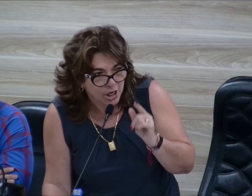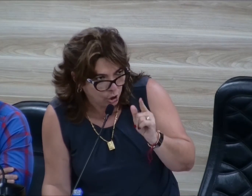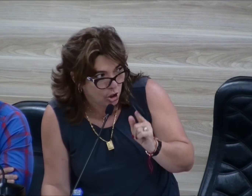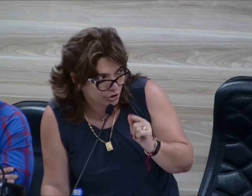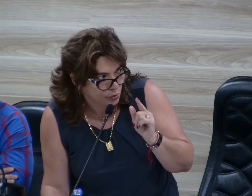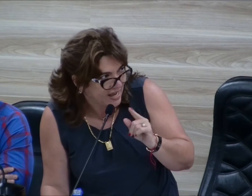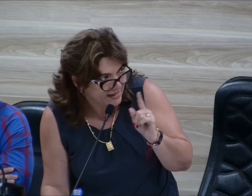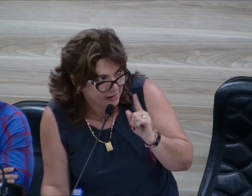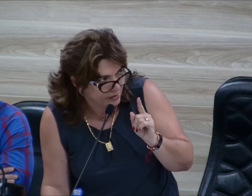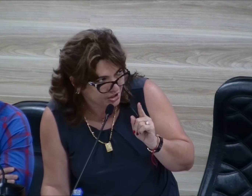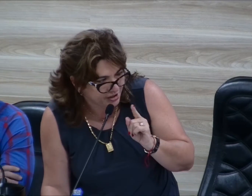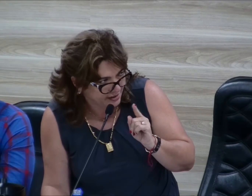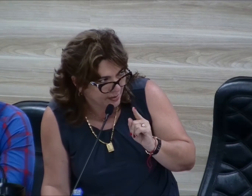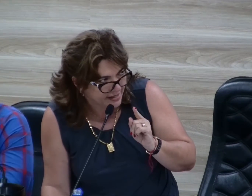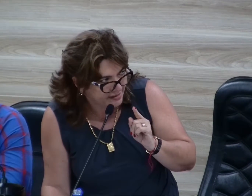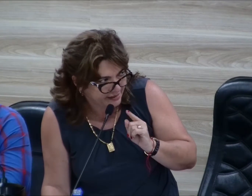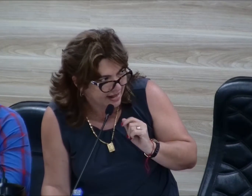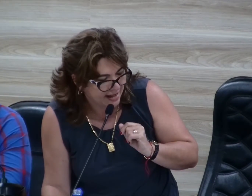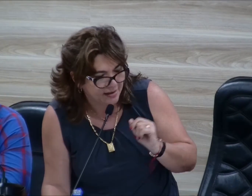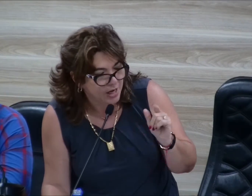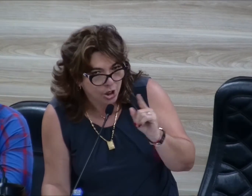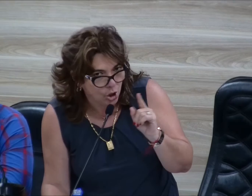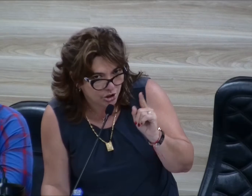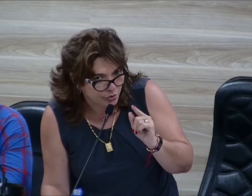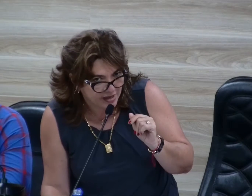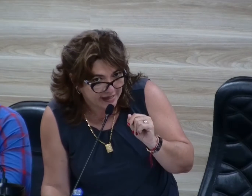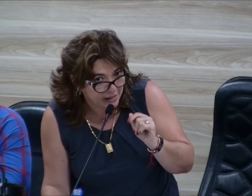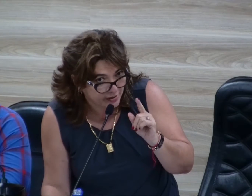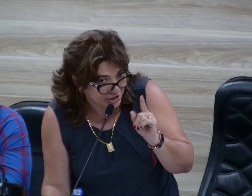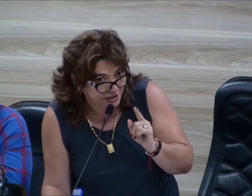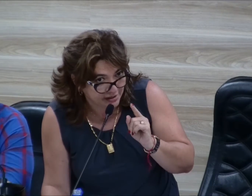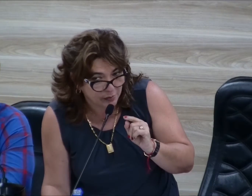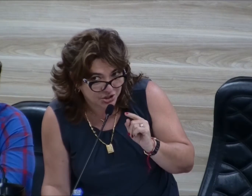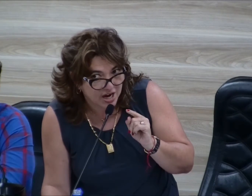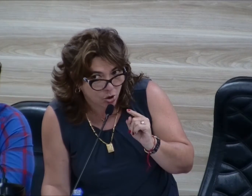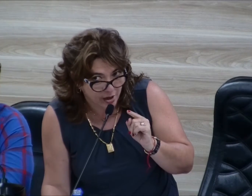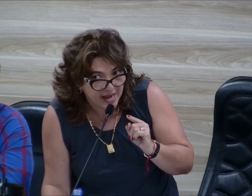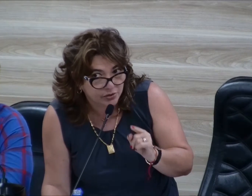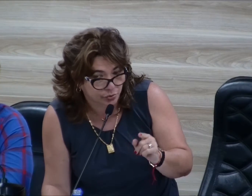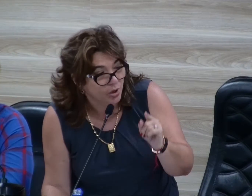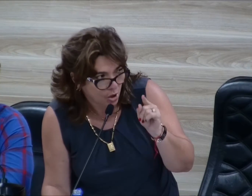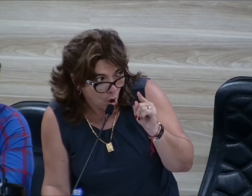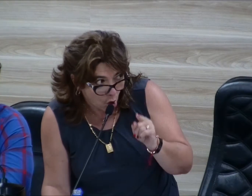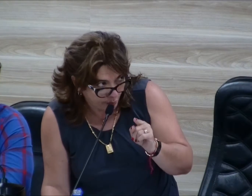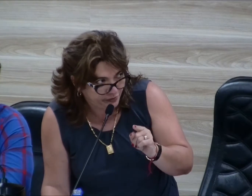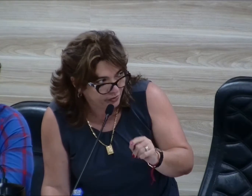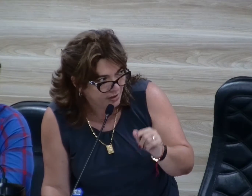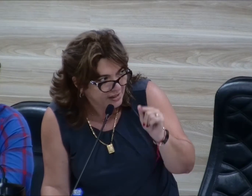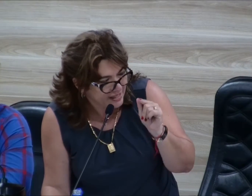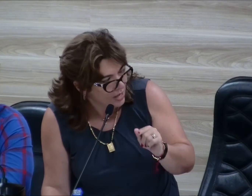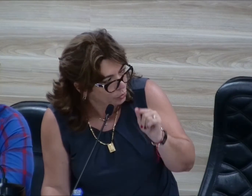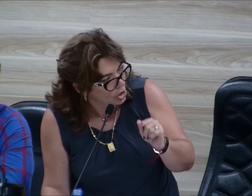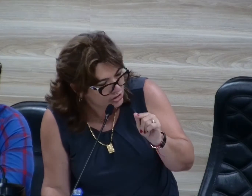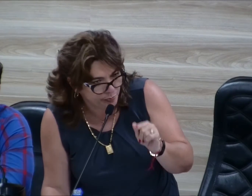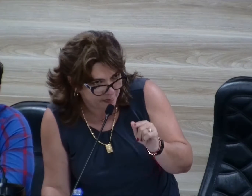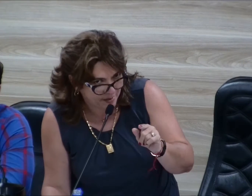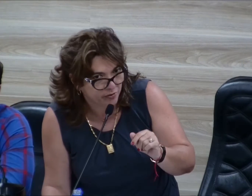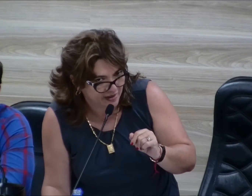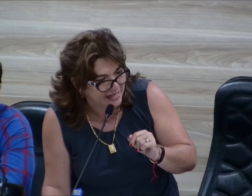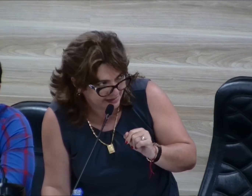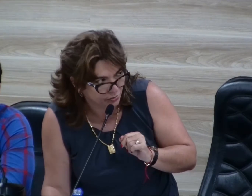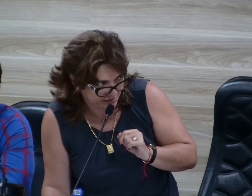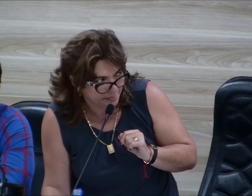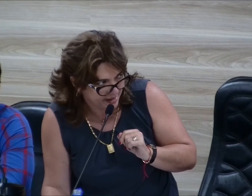aconteça. Lógico que aquilo que a gente não acreditar, lógico que aquilo que a gente não achar correto, óbvio que é o nosso